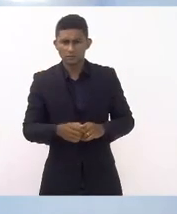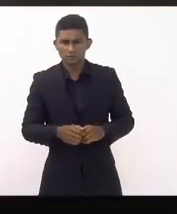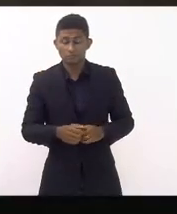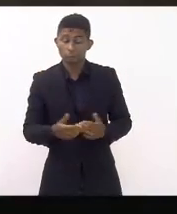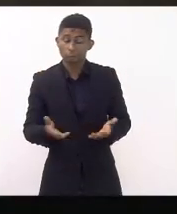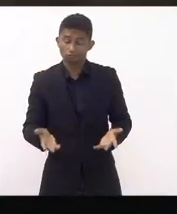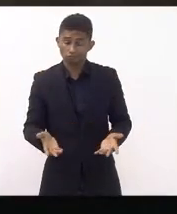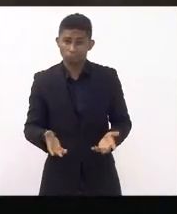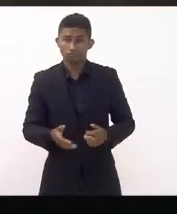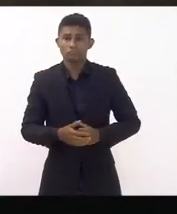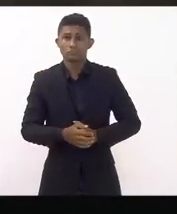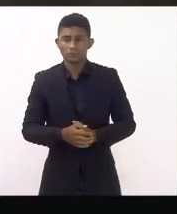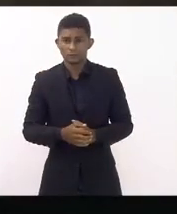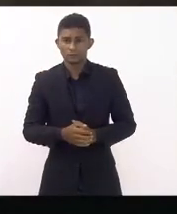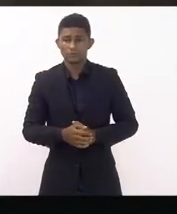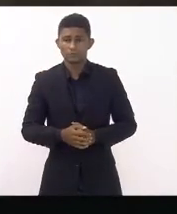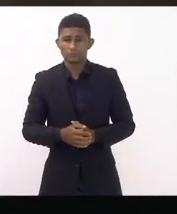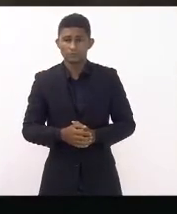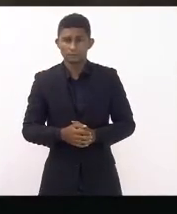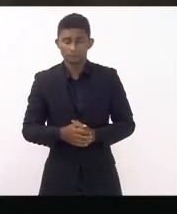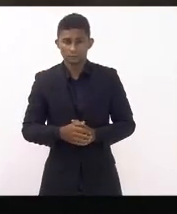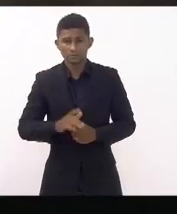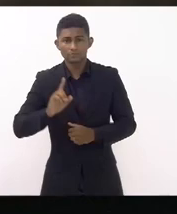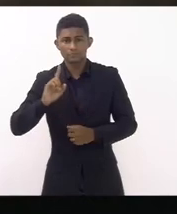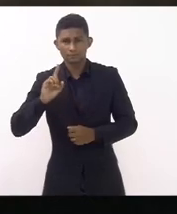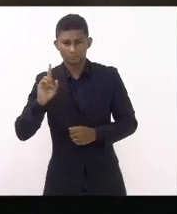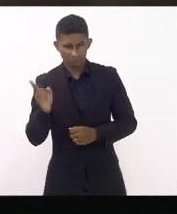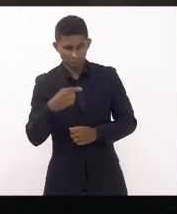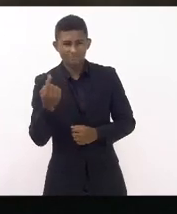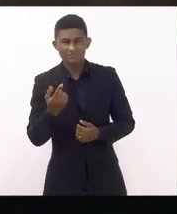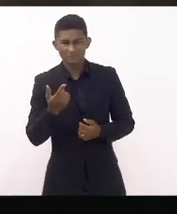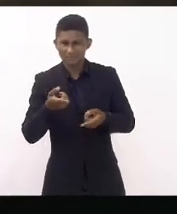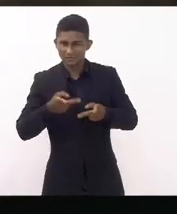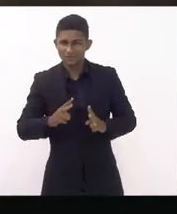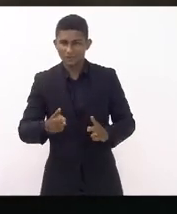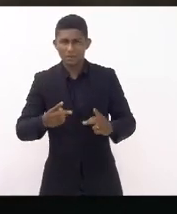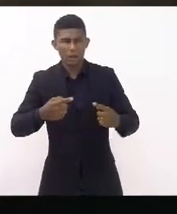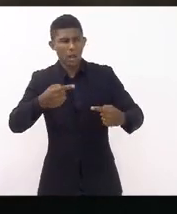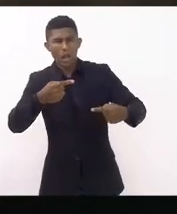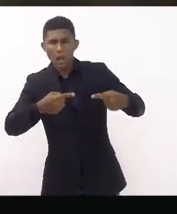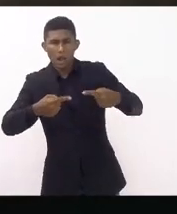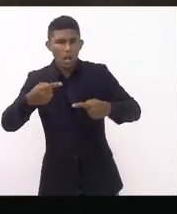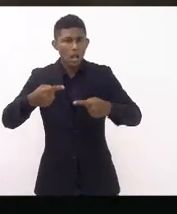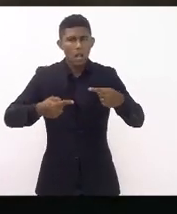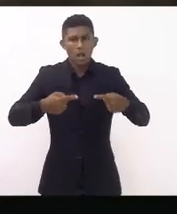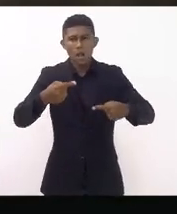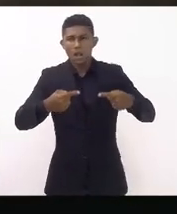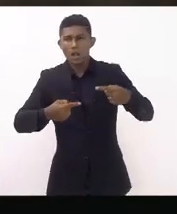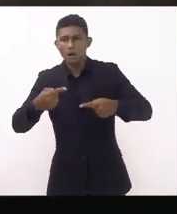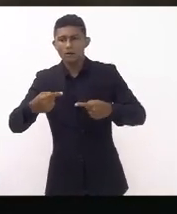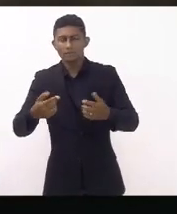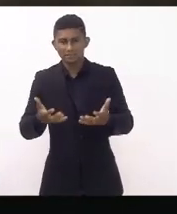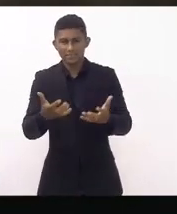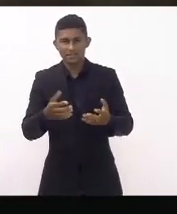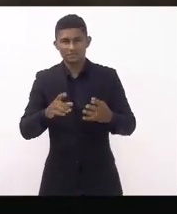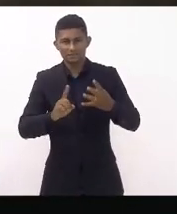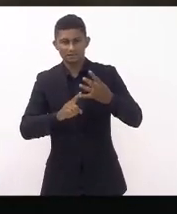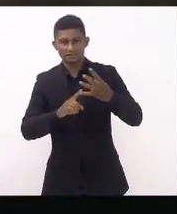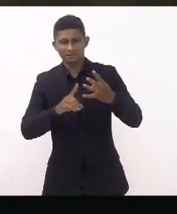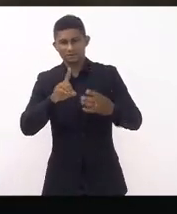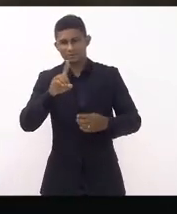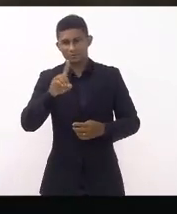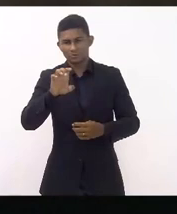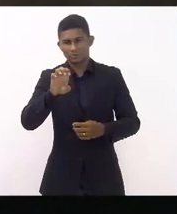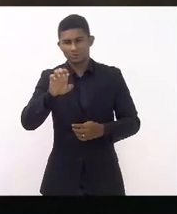a gente, Bruno, que numa disputa sadia, disputamos quem faz mais o bem ao Degase, e